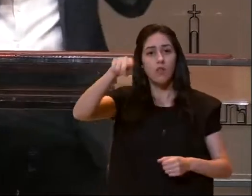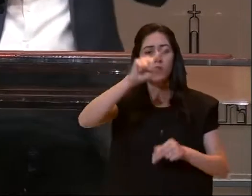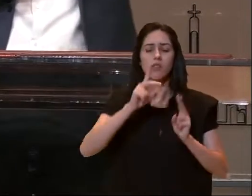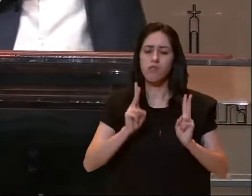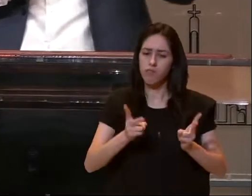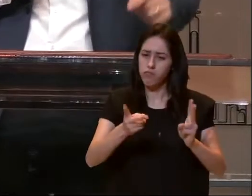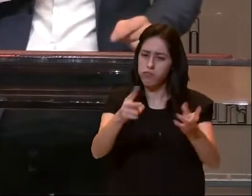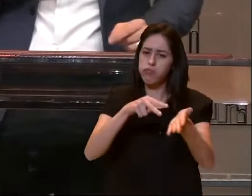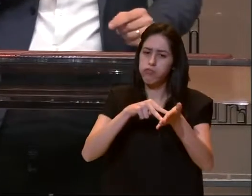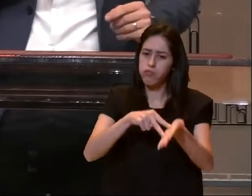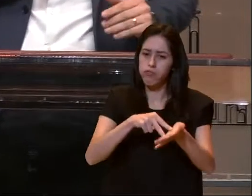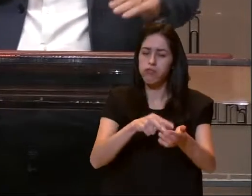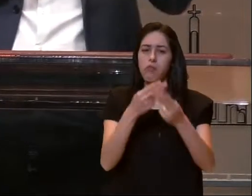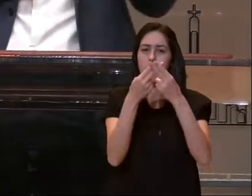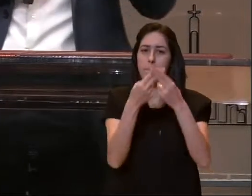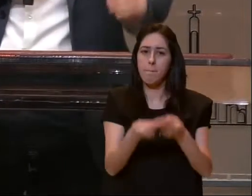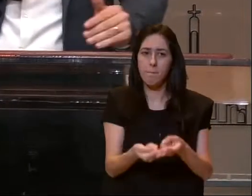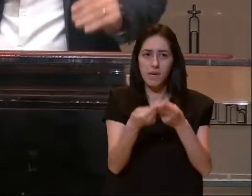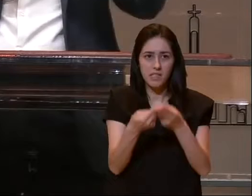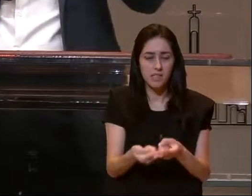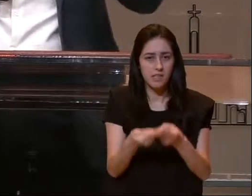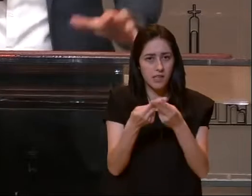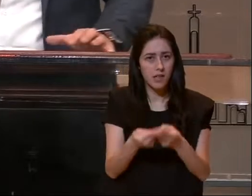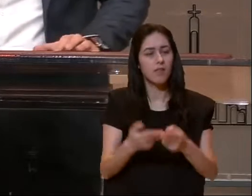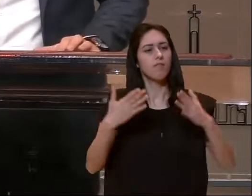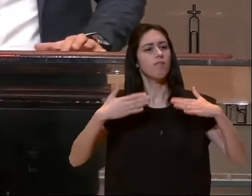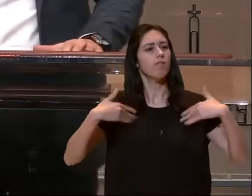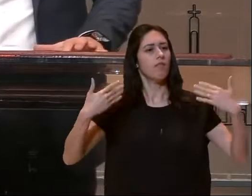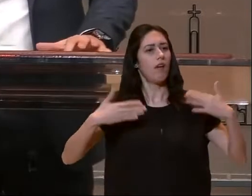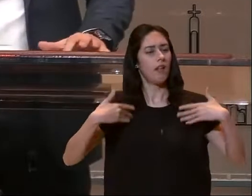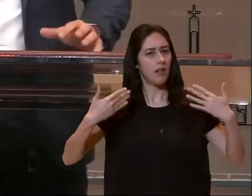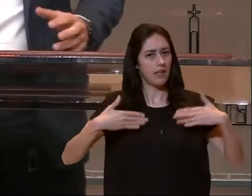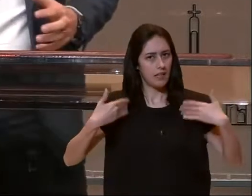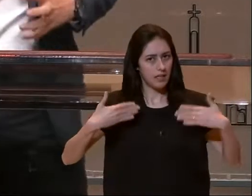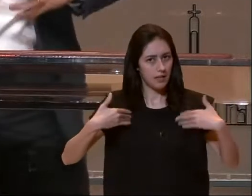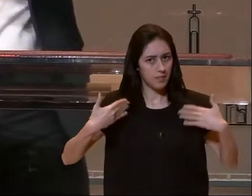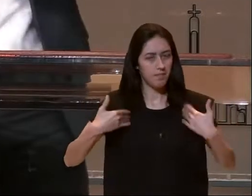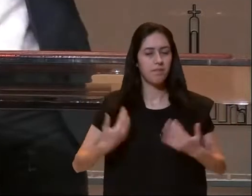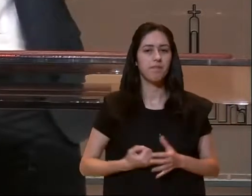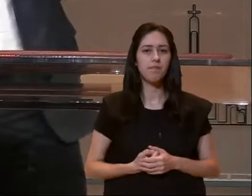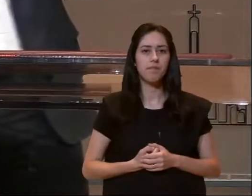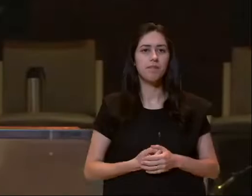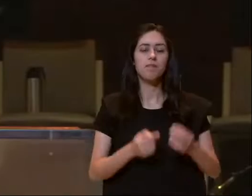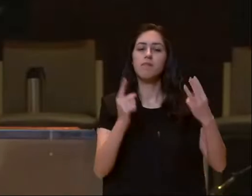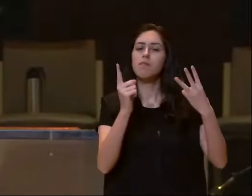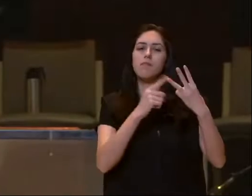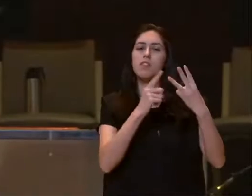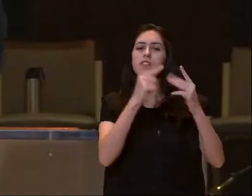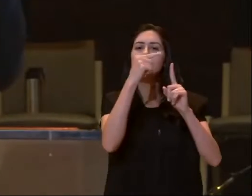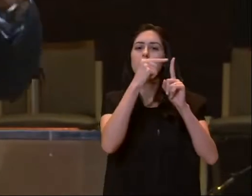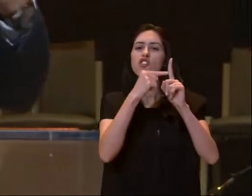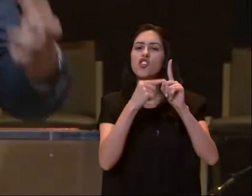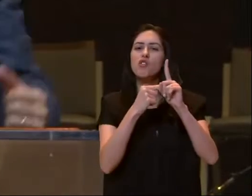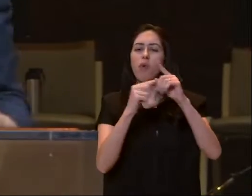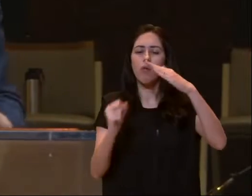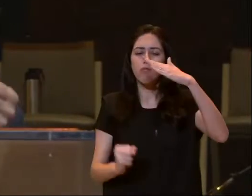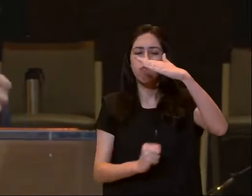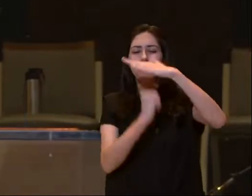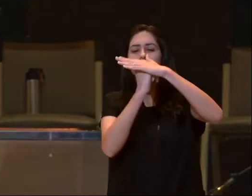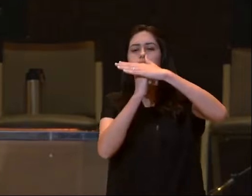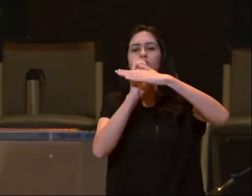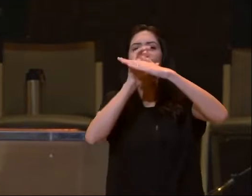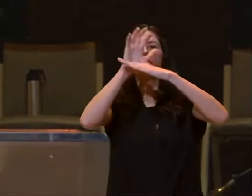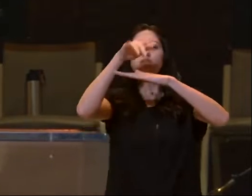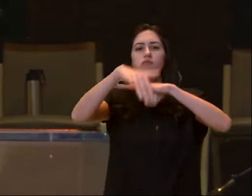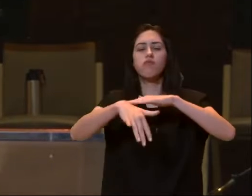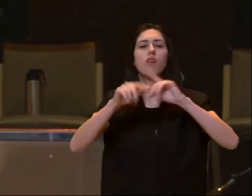perseverança e paciência com alegria. Terceiro tipo de transbordamento que